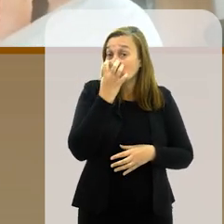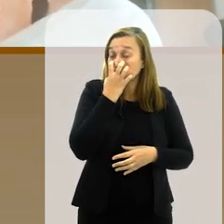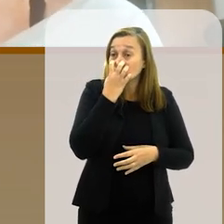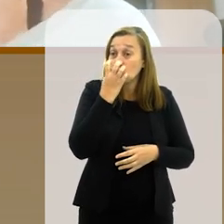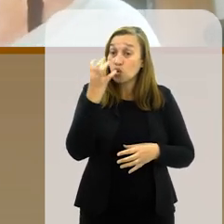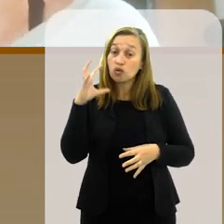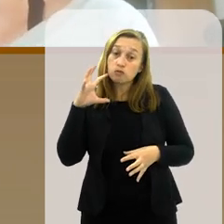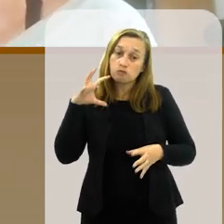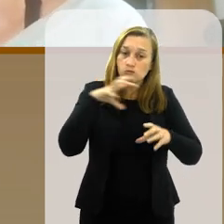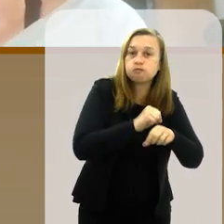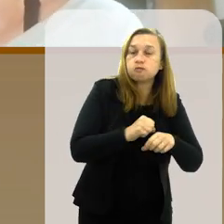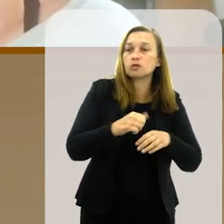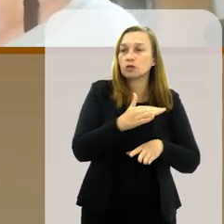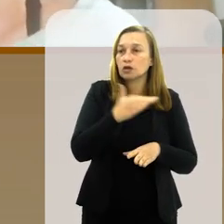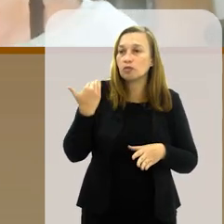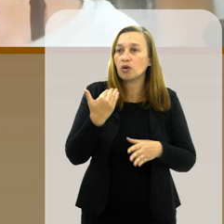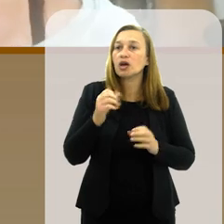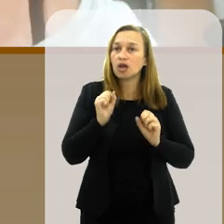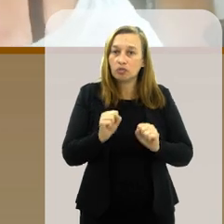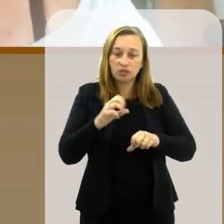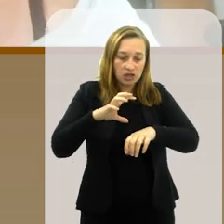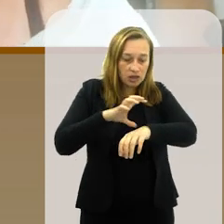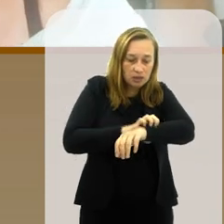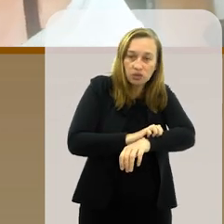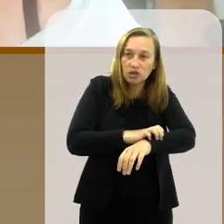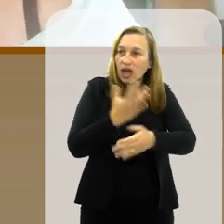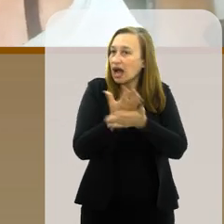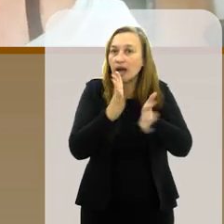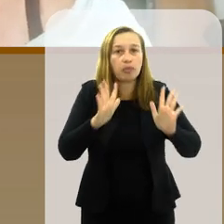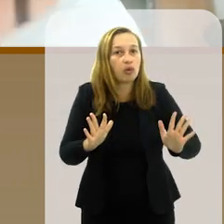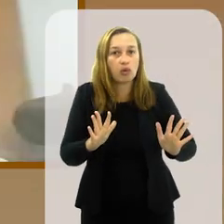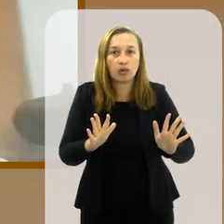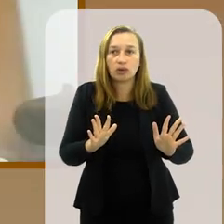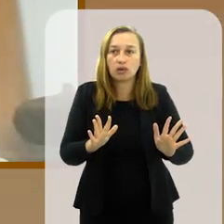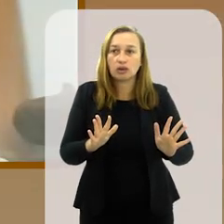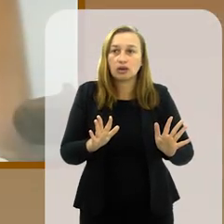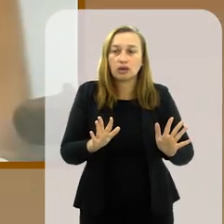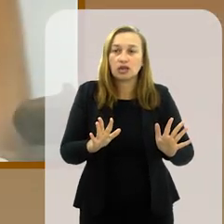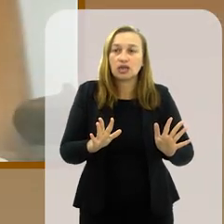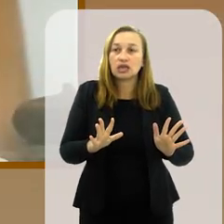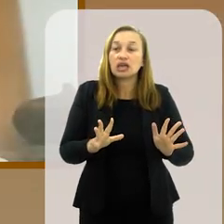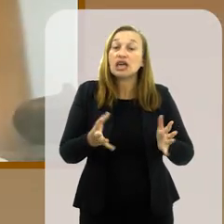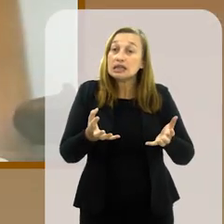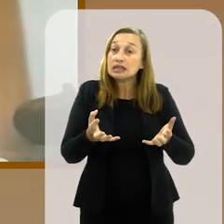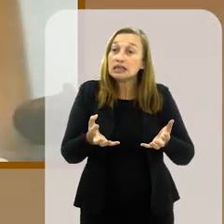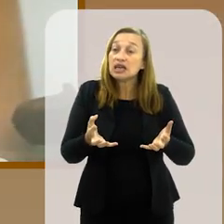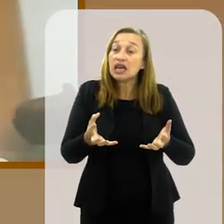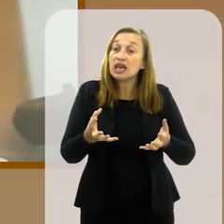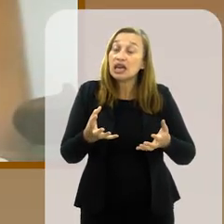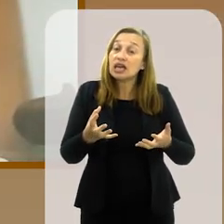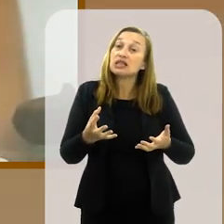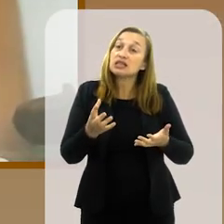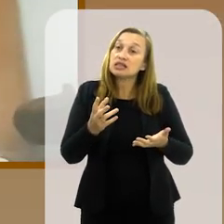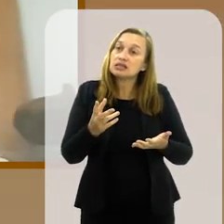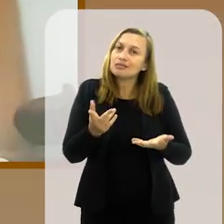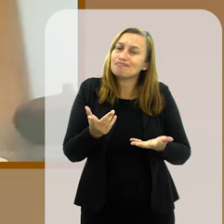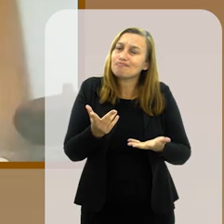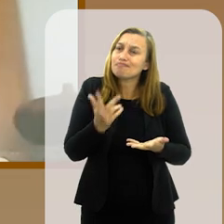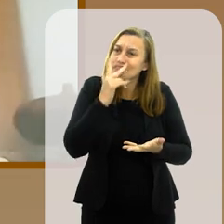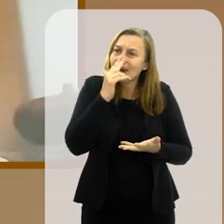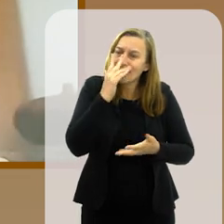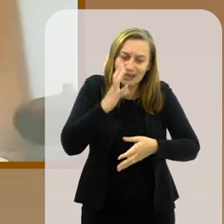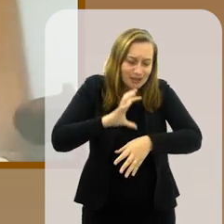matar. Eles poderiam ter me dado uma mordida e acabou. Eles praticamente